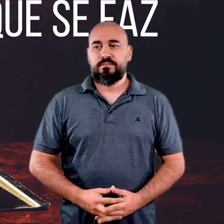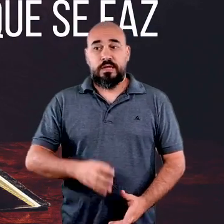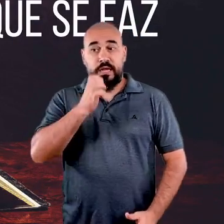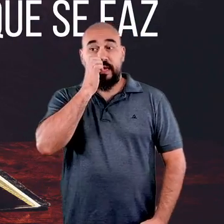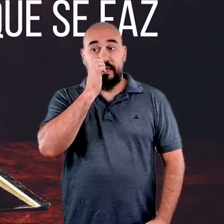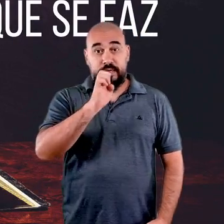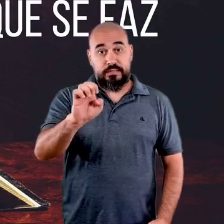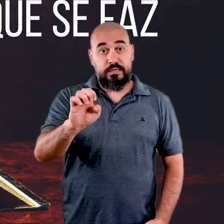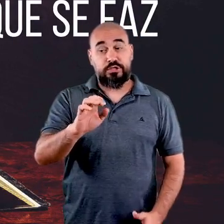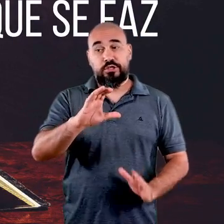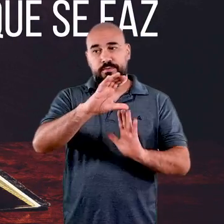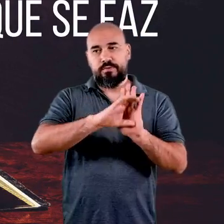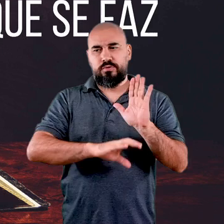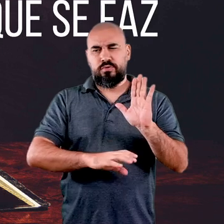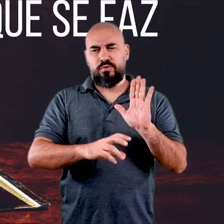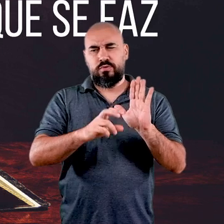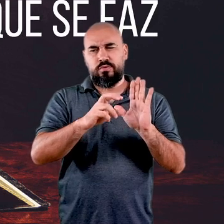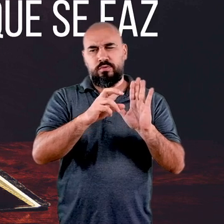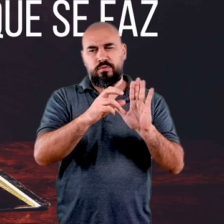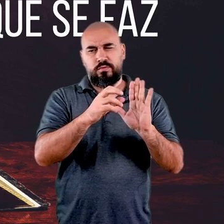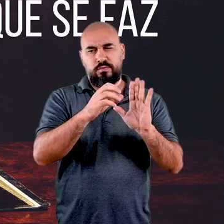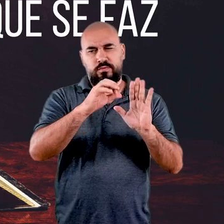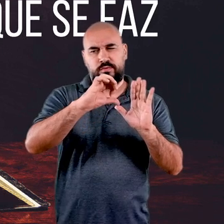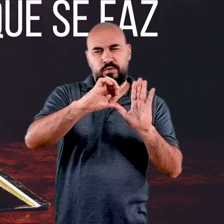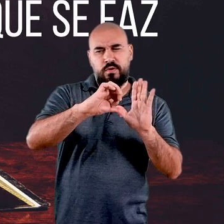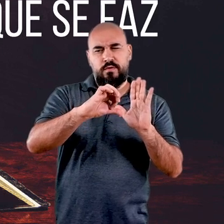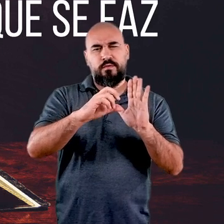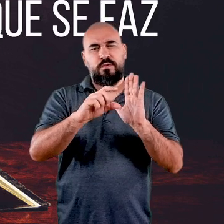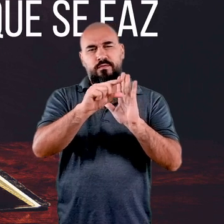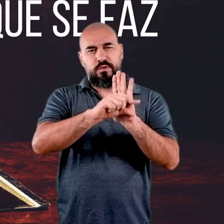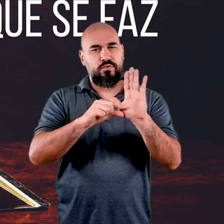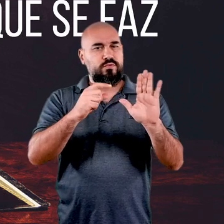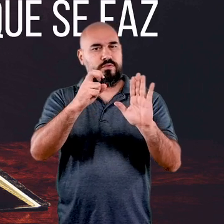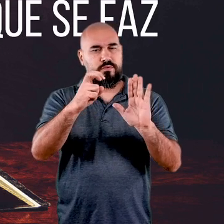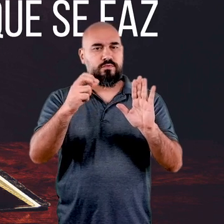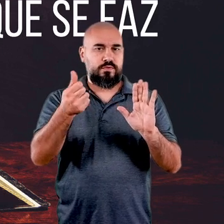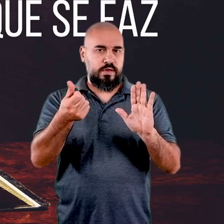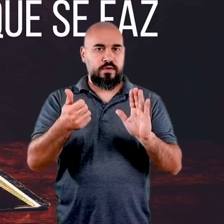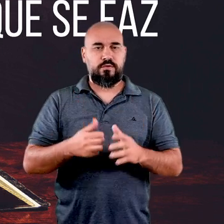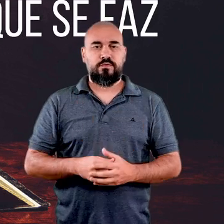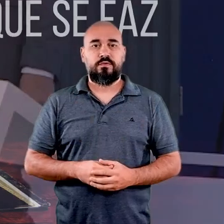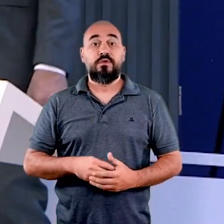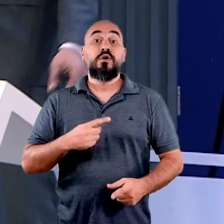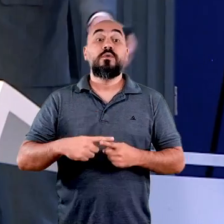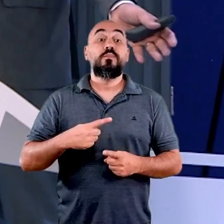Eclesiastes 9, versículos 5 e 6. Porque os vivos sabem que vão morrer.